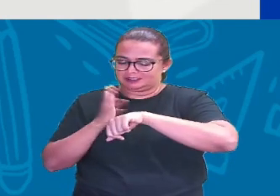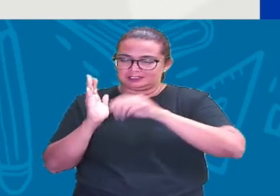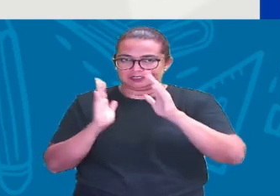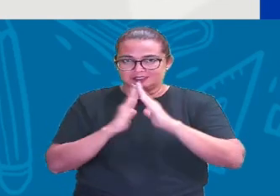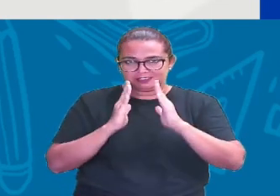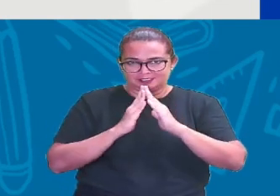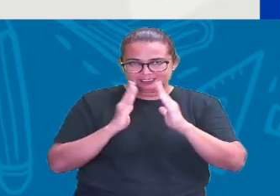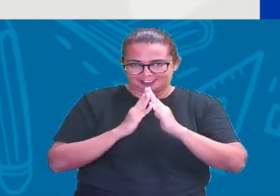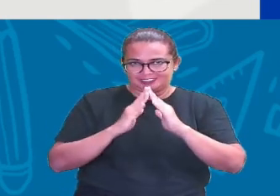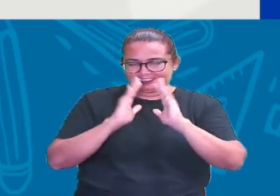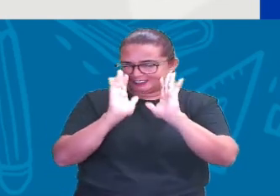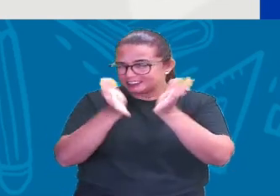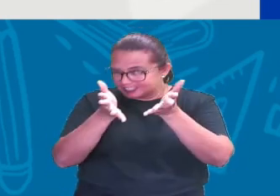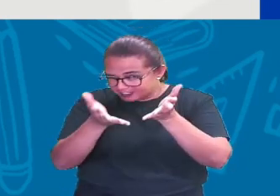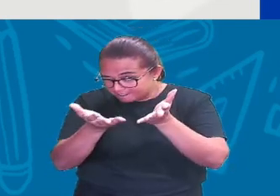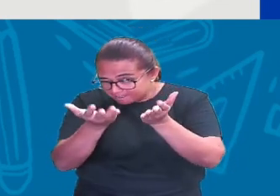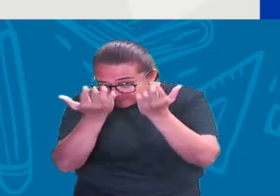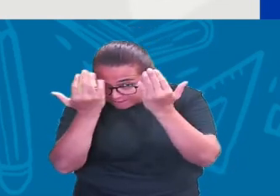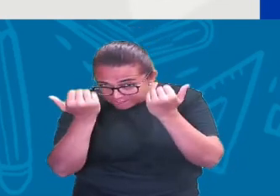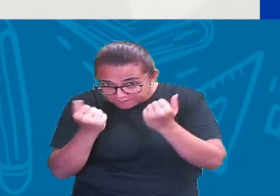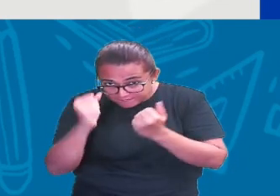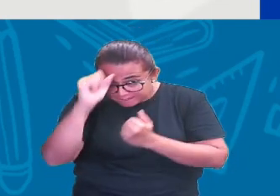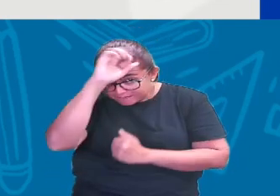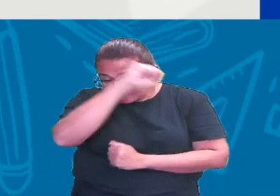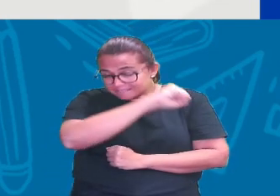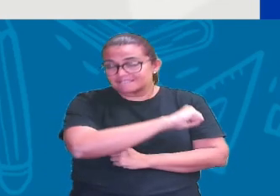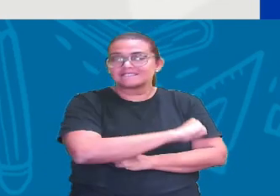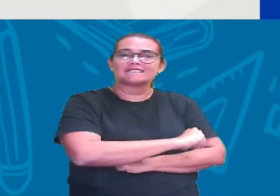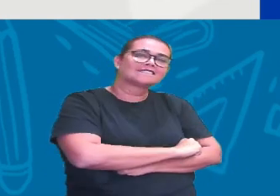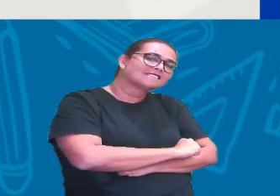casa, tá certo? Então vamos lá, vamos ver aqui.